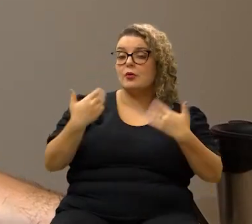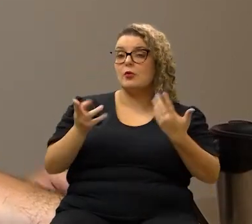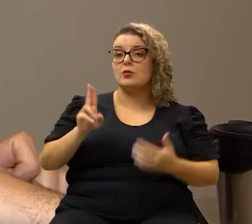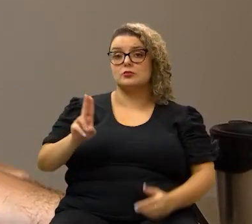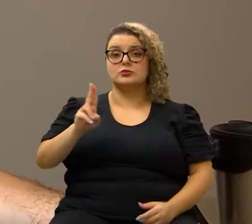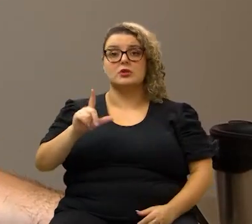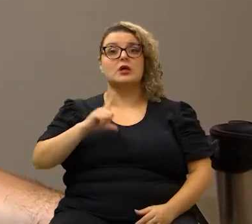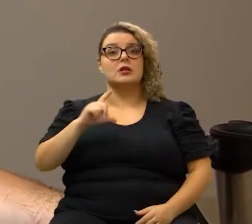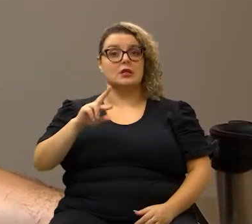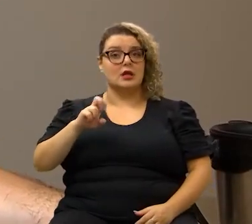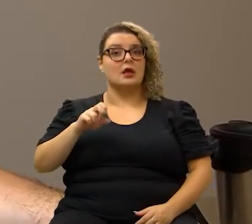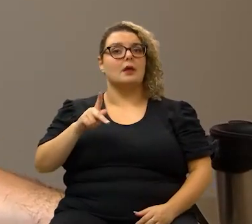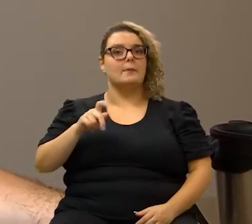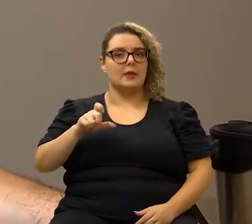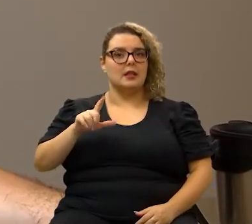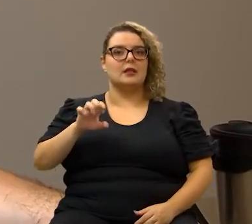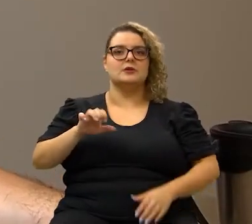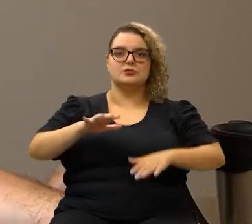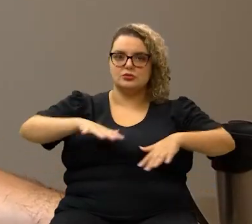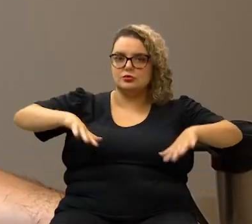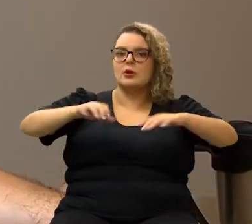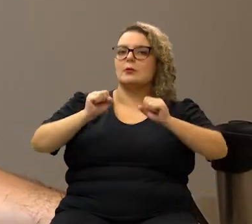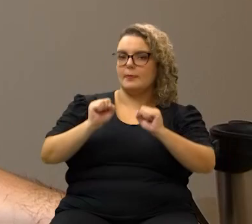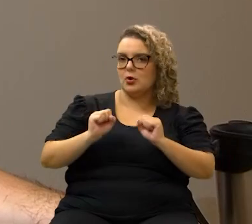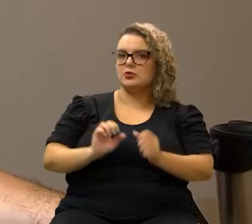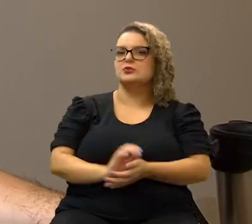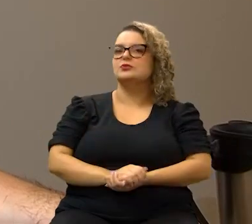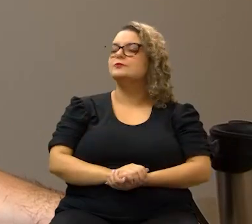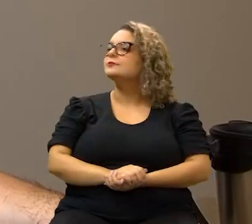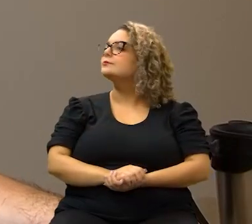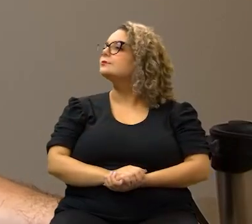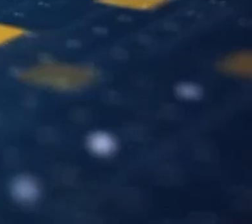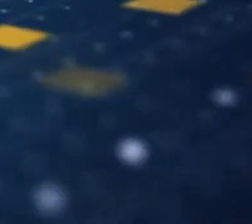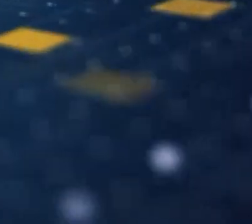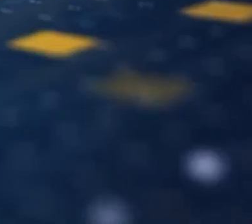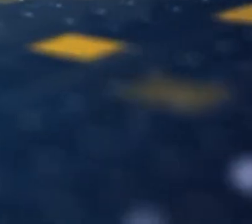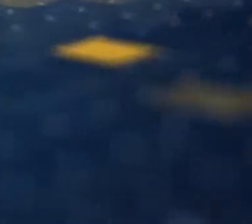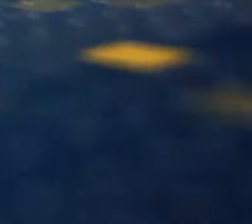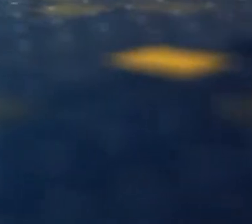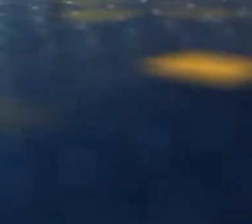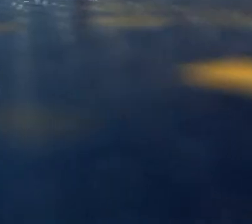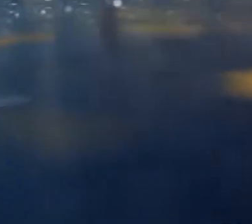direitinho qual que pode ser usado porque existem repelentes de ambiente que